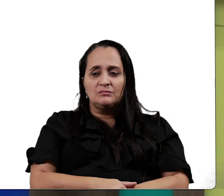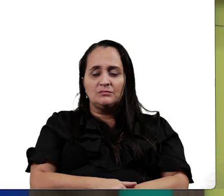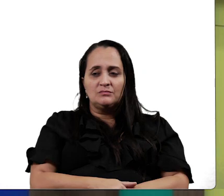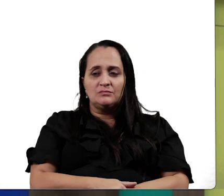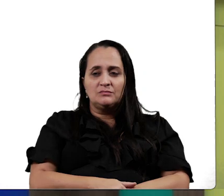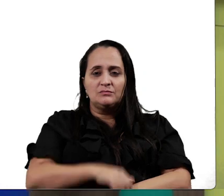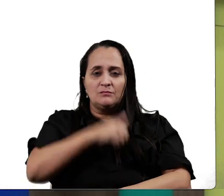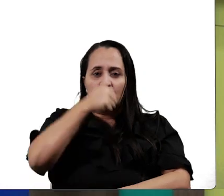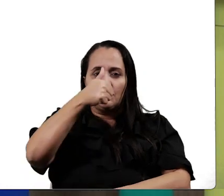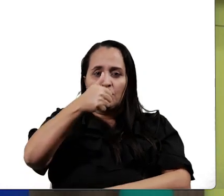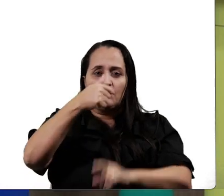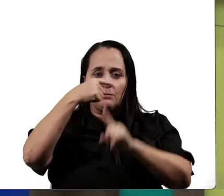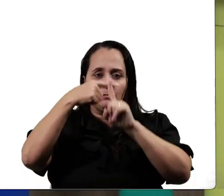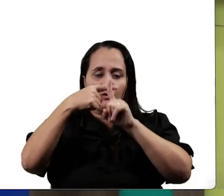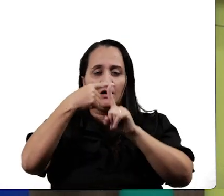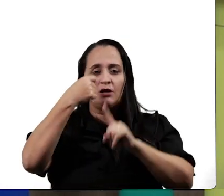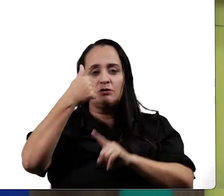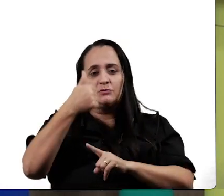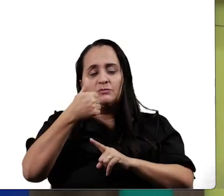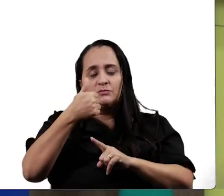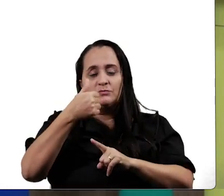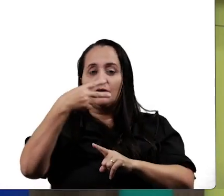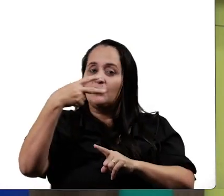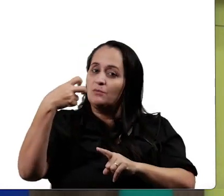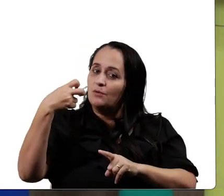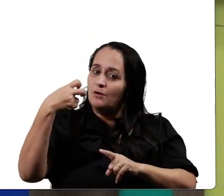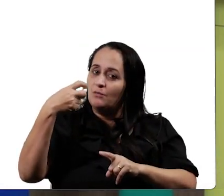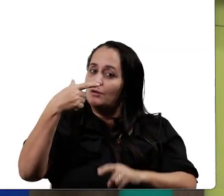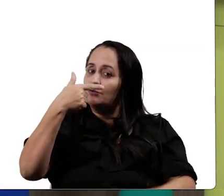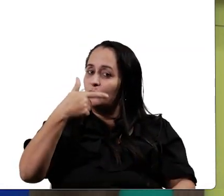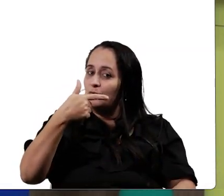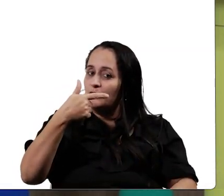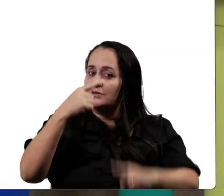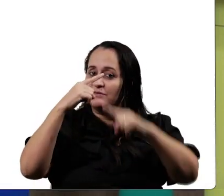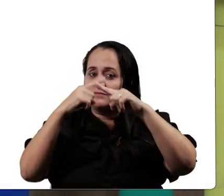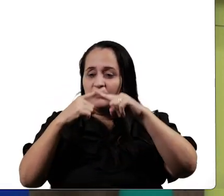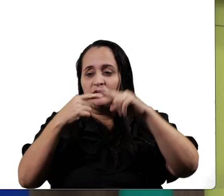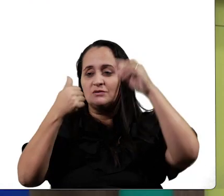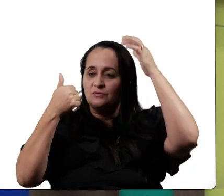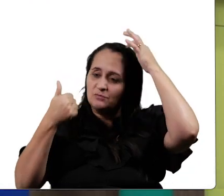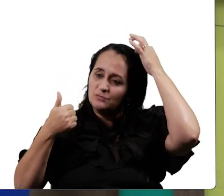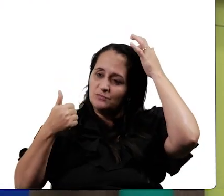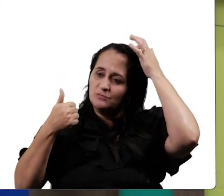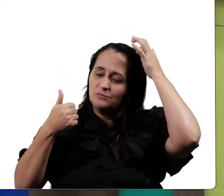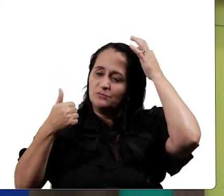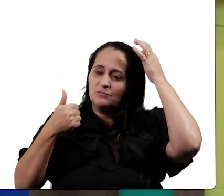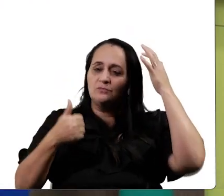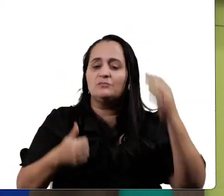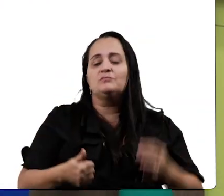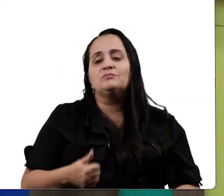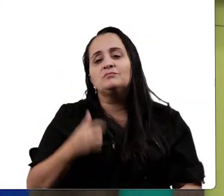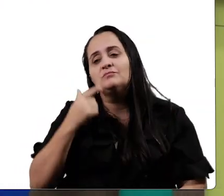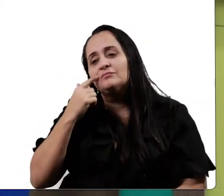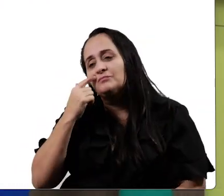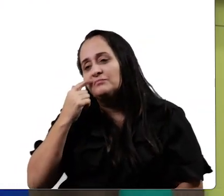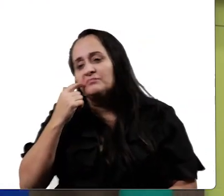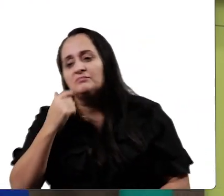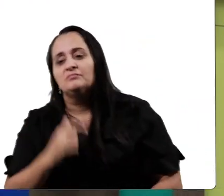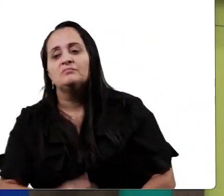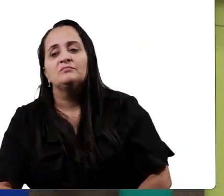1 Aqui também deu 9 3 x 3 9 né olha aqui então 1 + 1 1 +